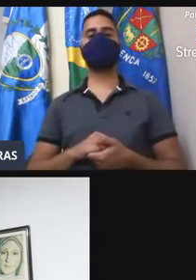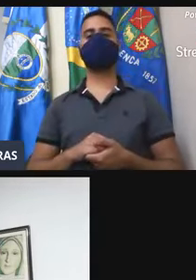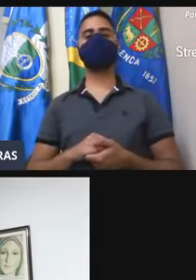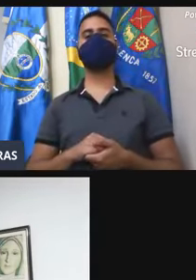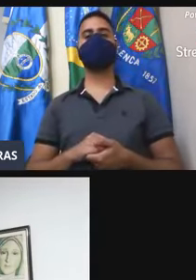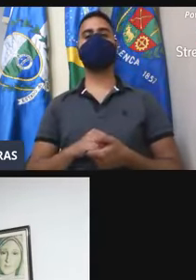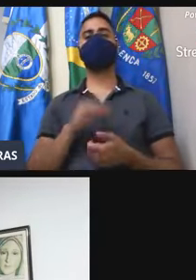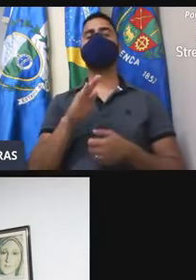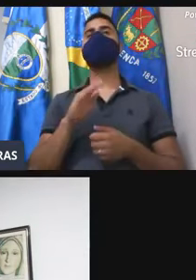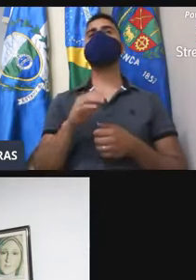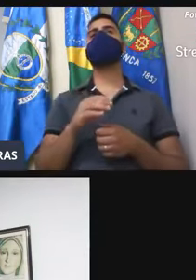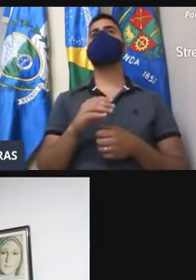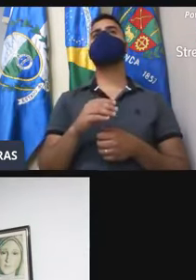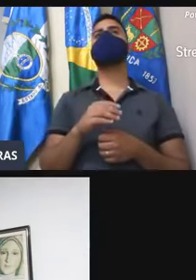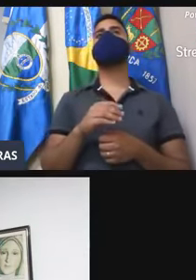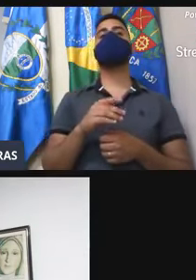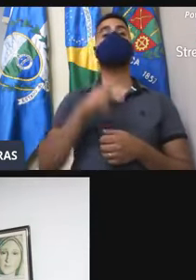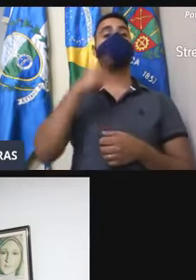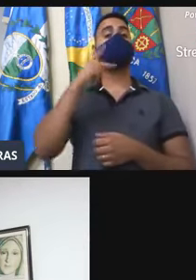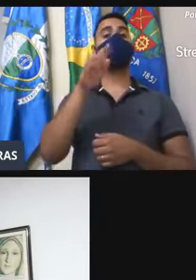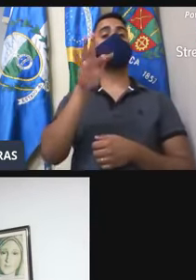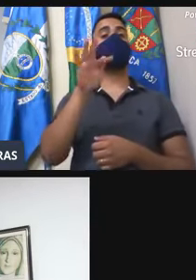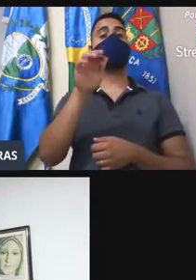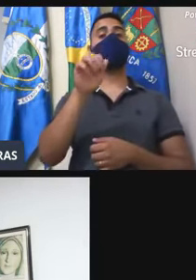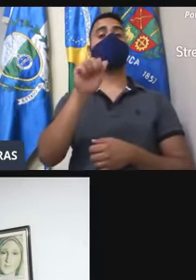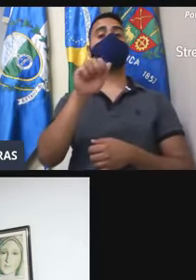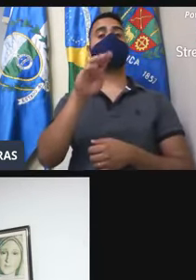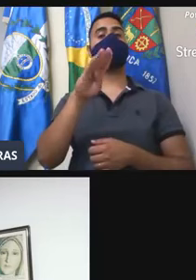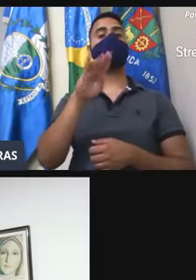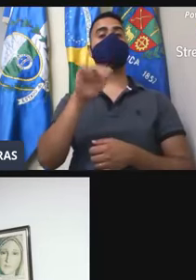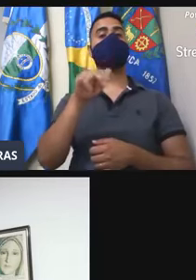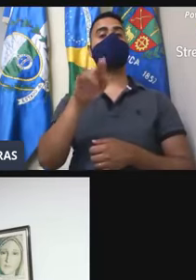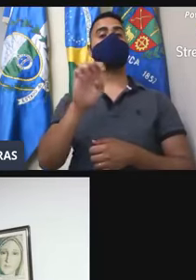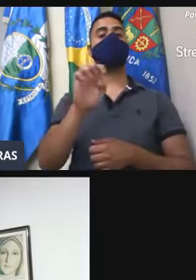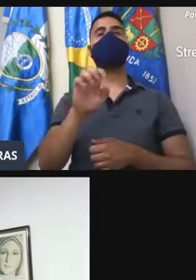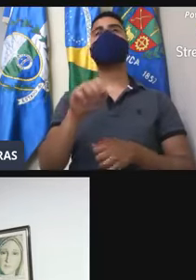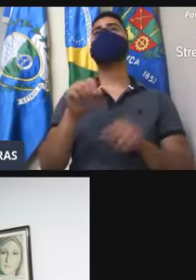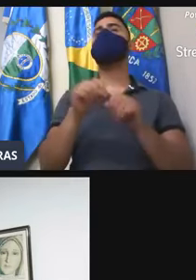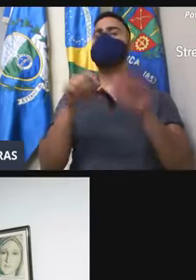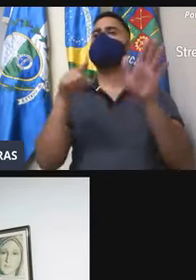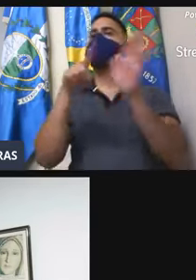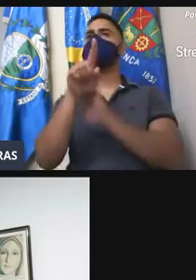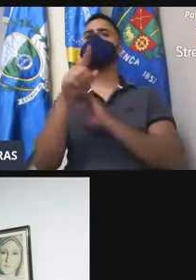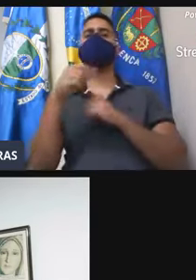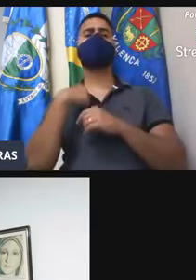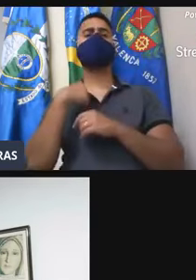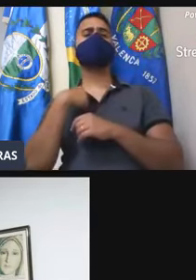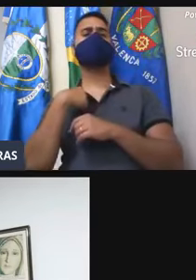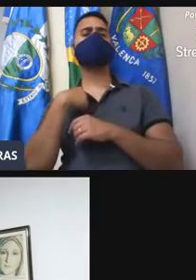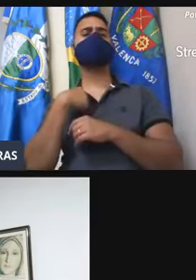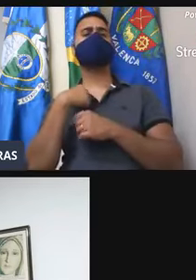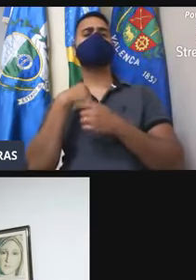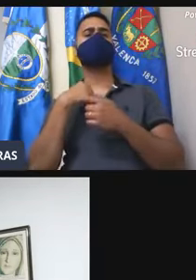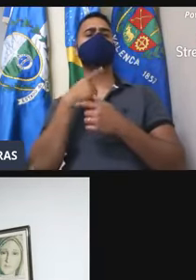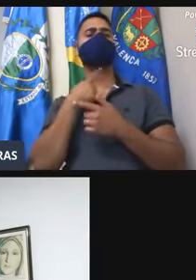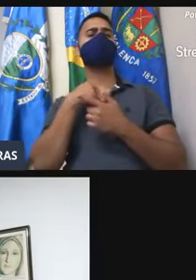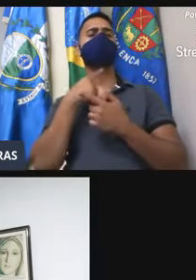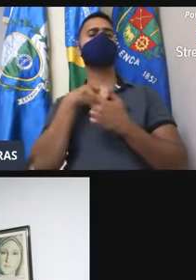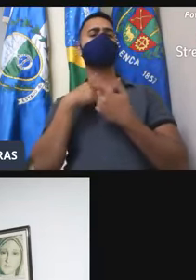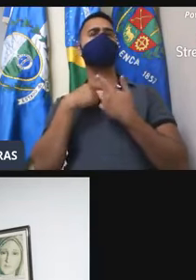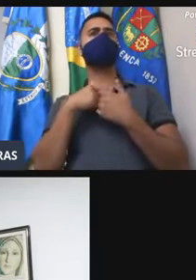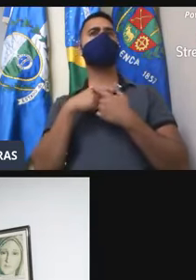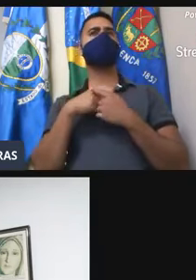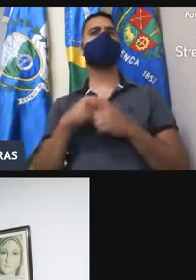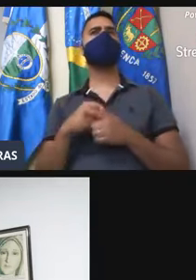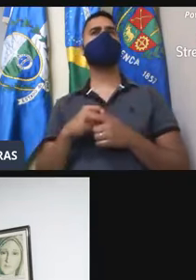vereadora Fabiane fez a pergunta que eu iria fazer, que seria uma dúvida, a questão das cestas básicas, então eu